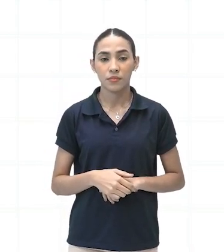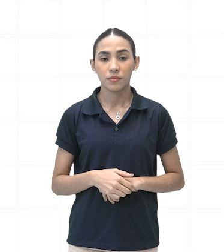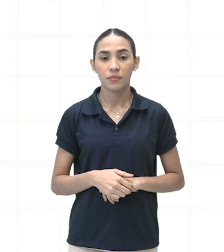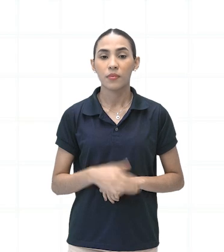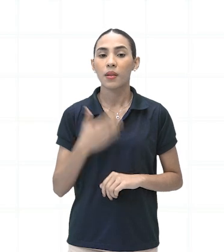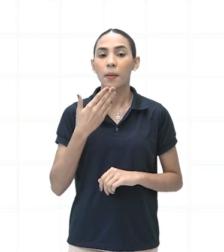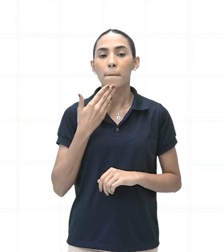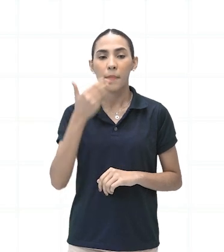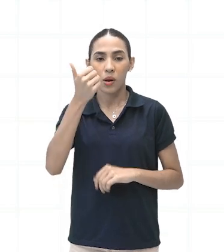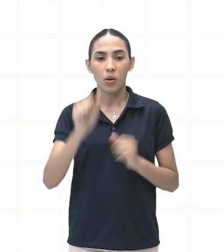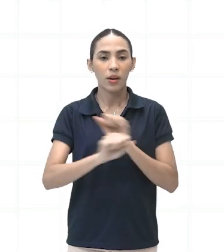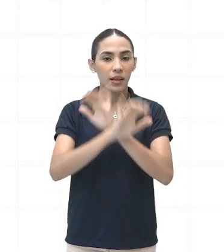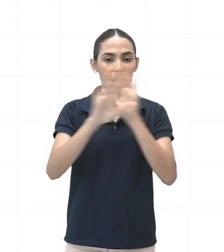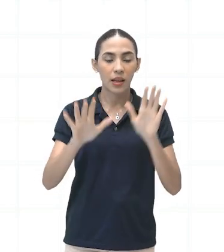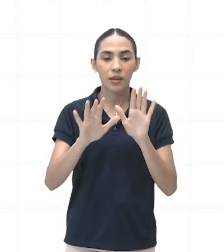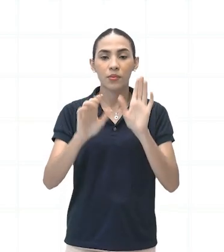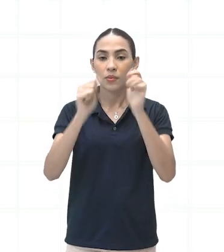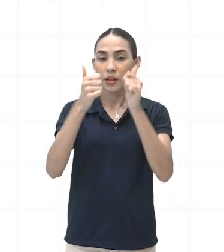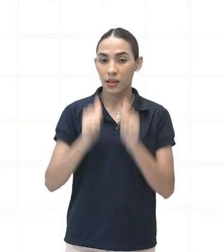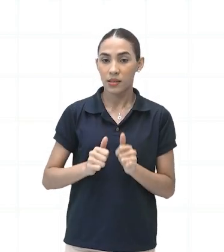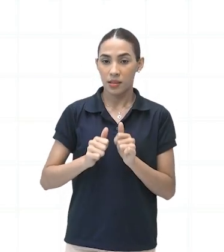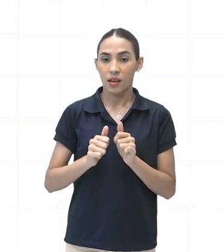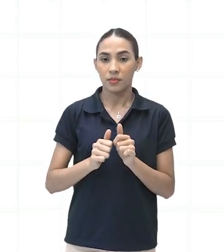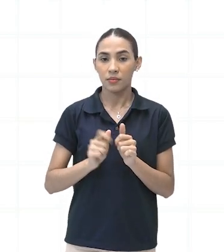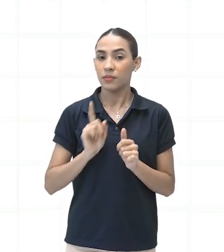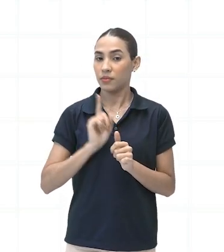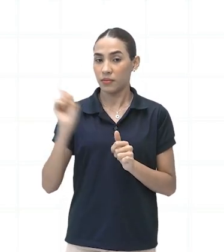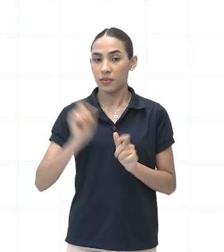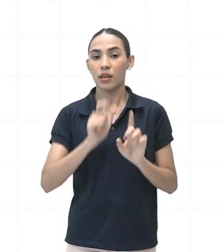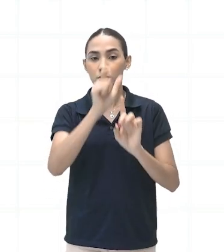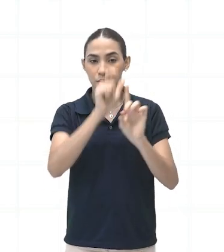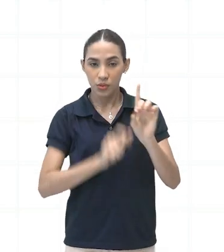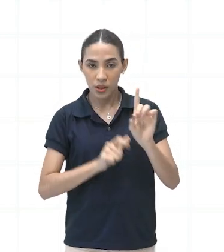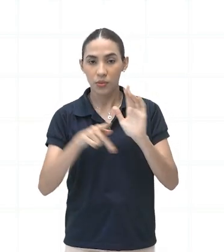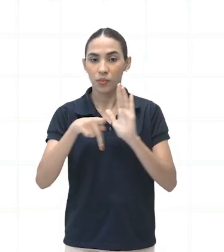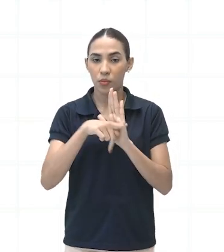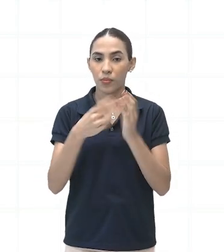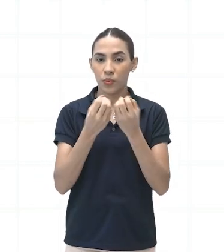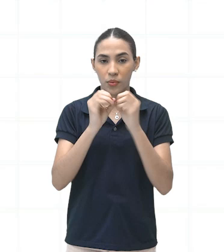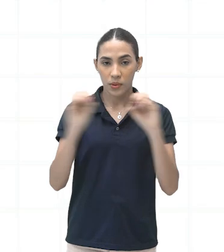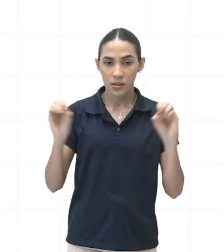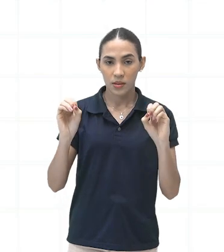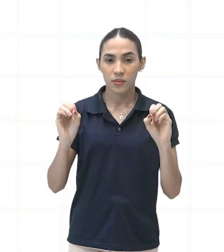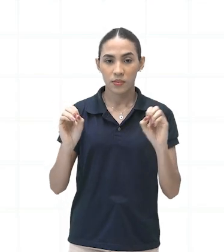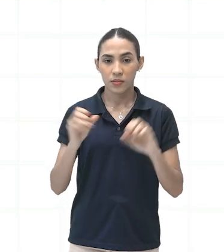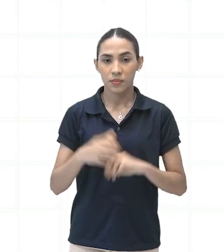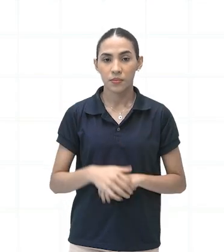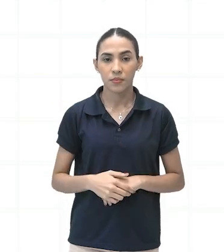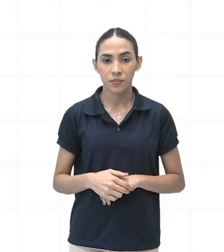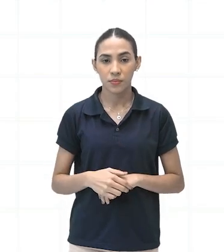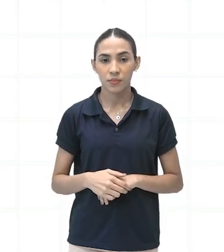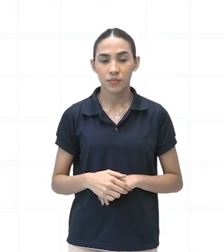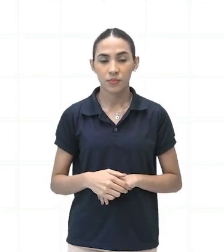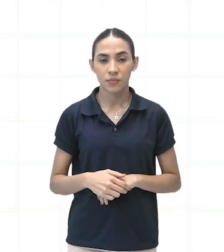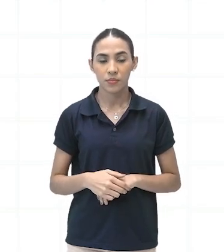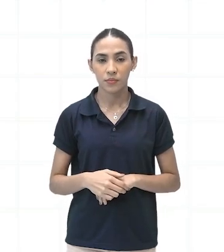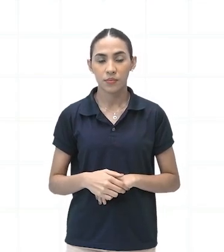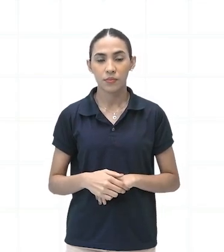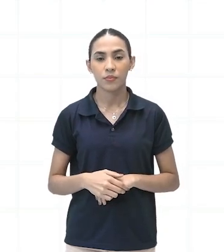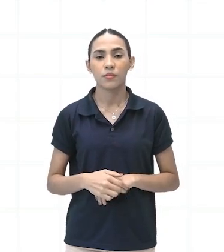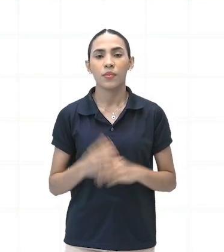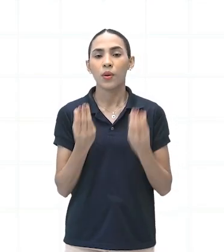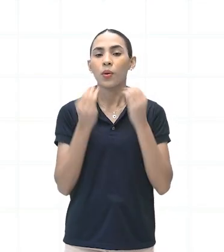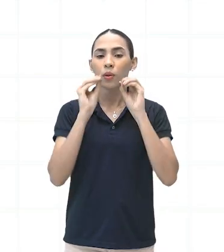agora fica mais claro de observar. Esse é o sujeito da nossa oração, certo? Esse enunciado todinho. Tanto que